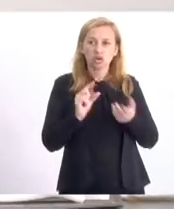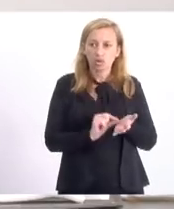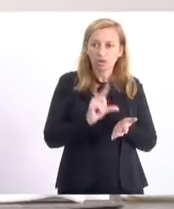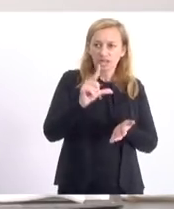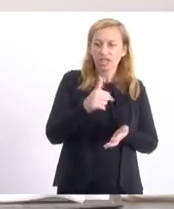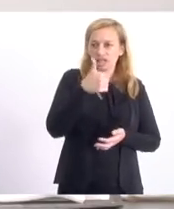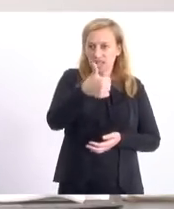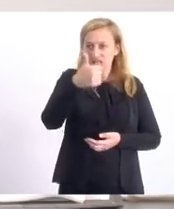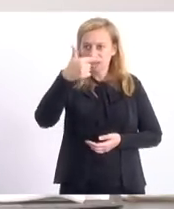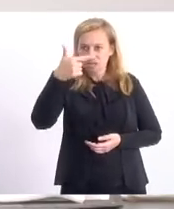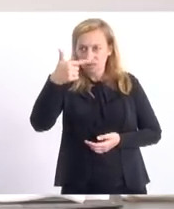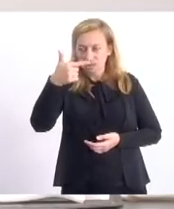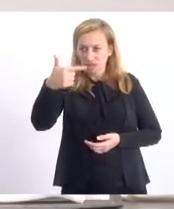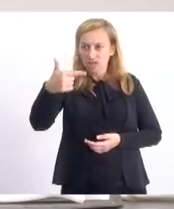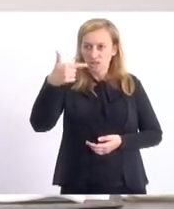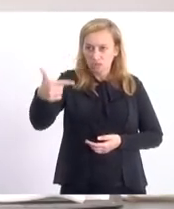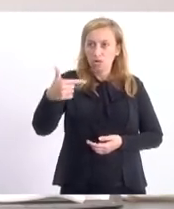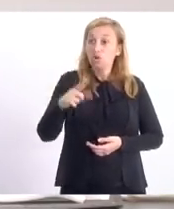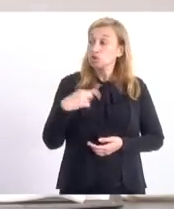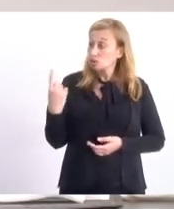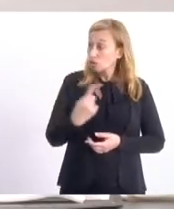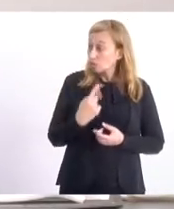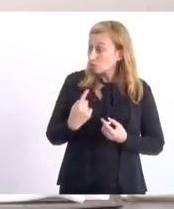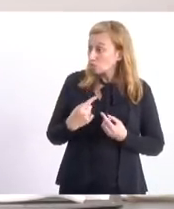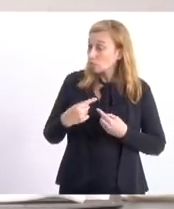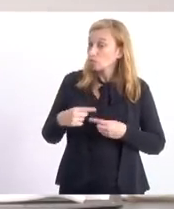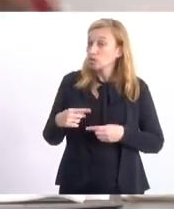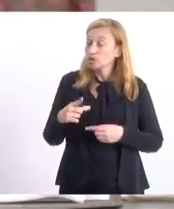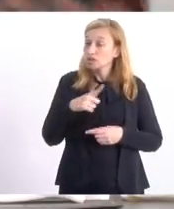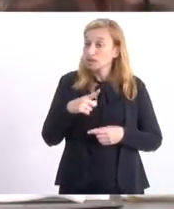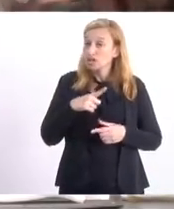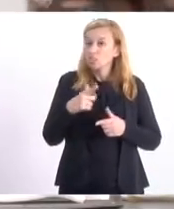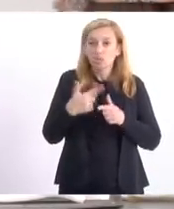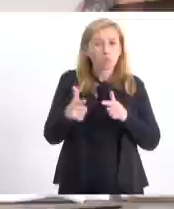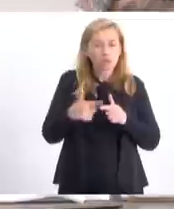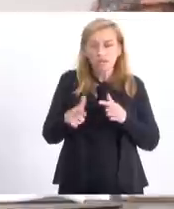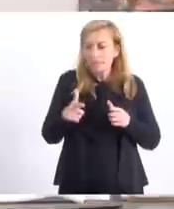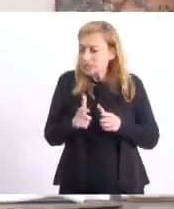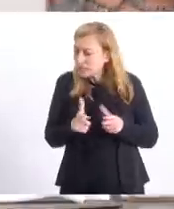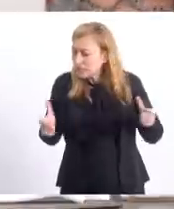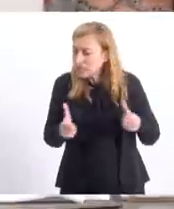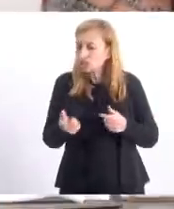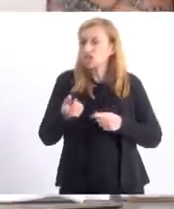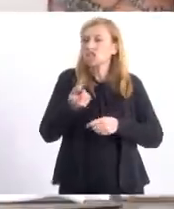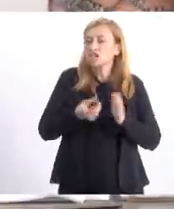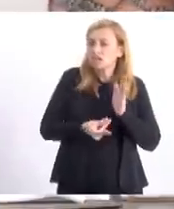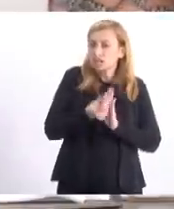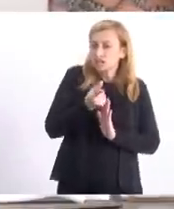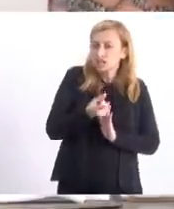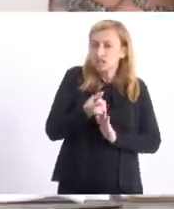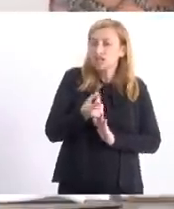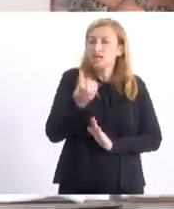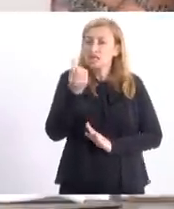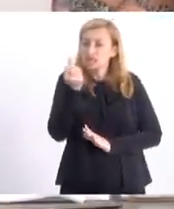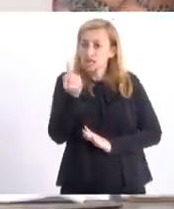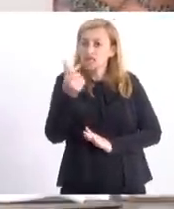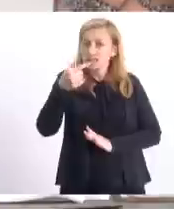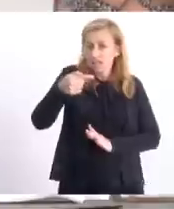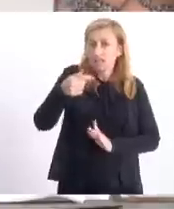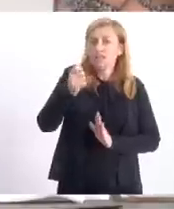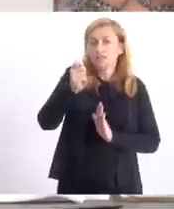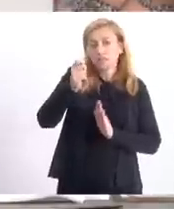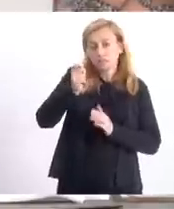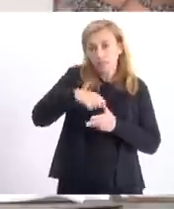eu acho que tem que... Nós vamos enfrentar o maior caos financeiro da história daqui a 6, 7 meses.